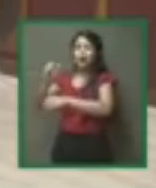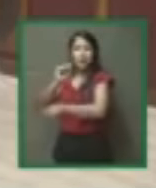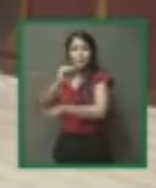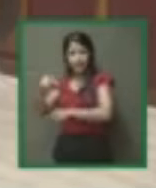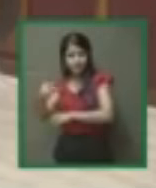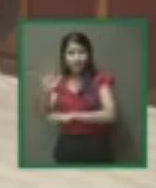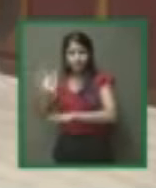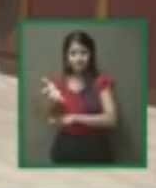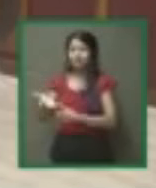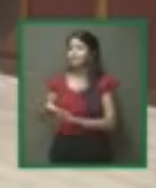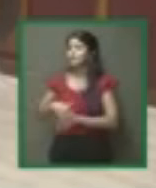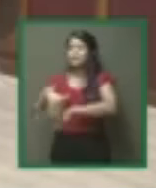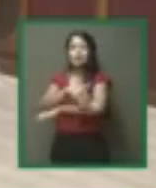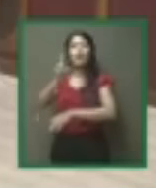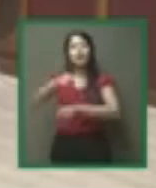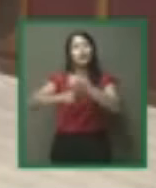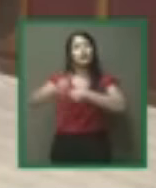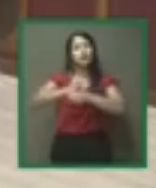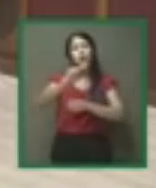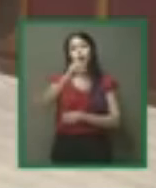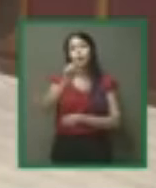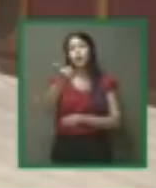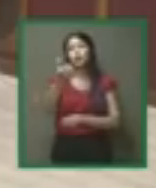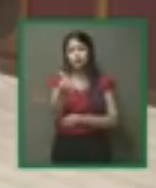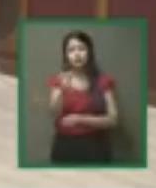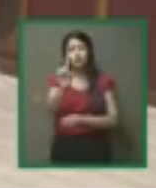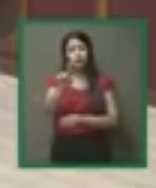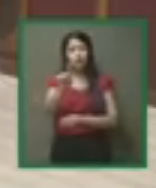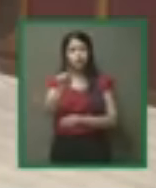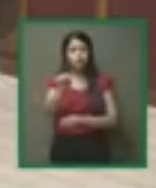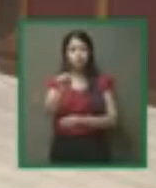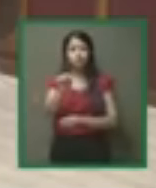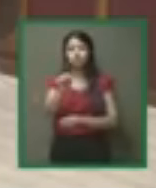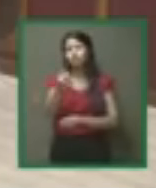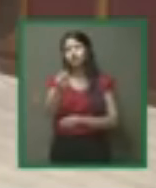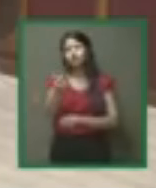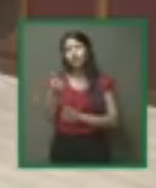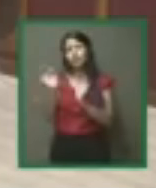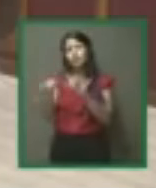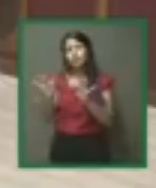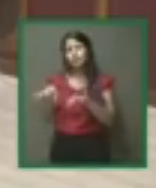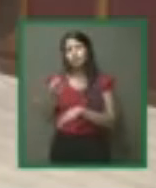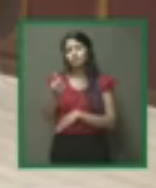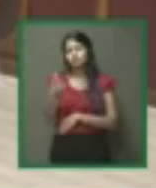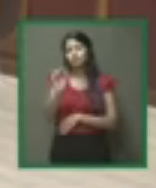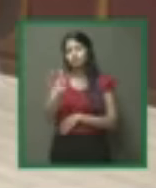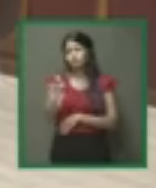gente está falando aqui do ano de 2016, né? No final, já no segundo semestre de